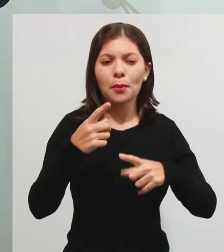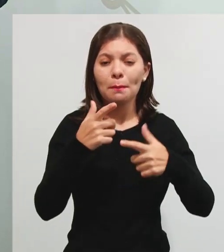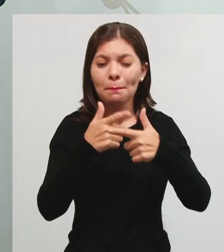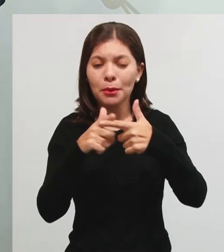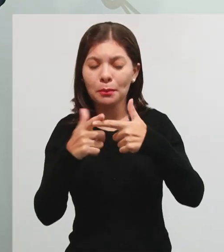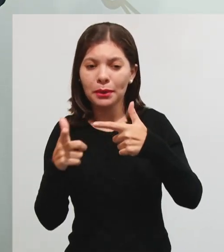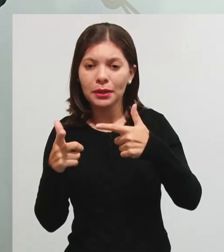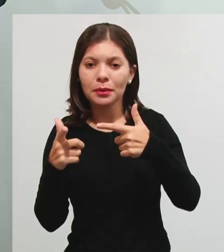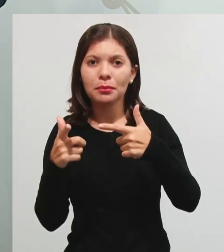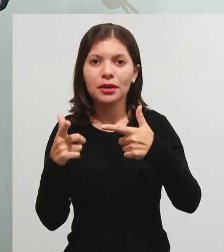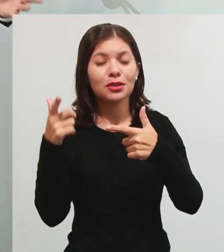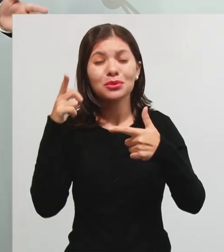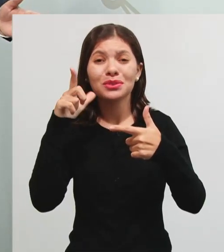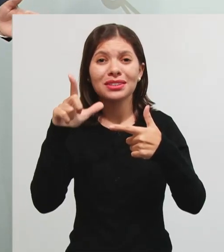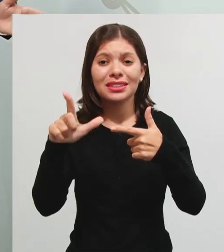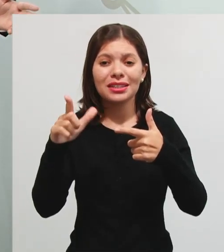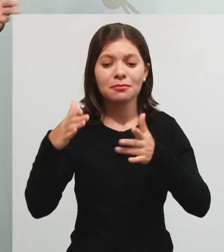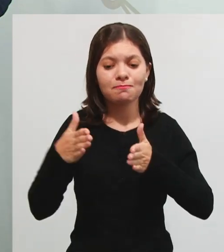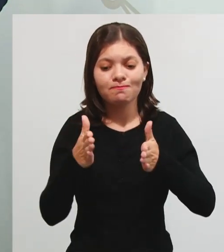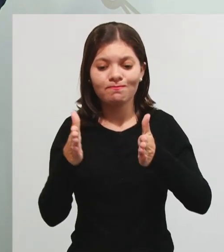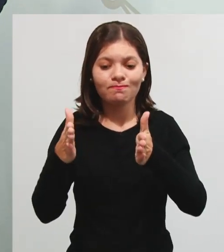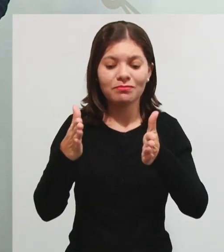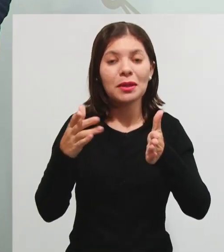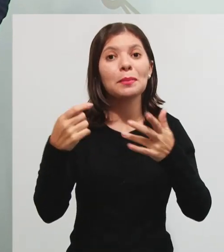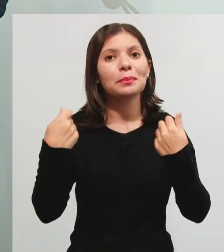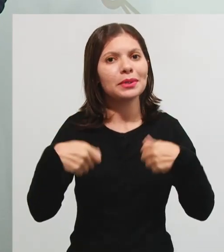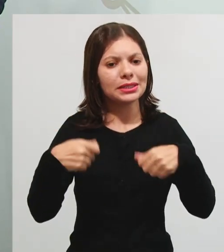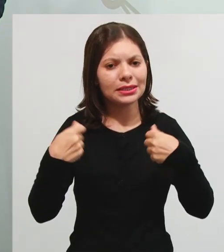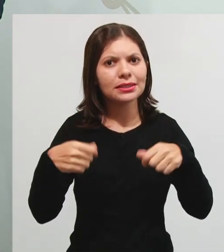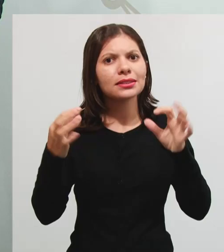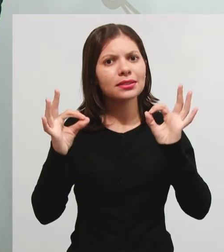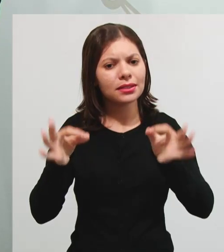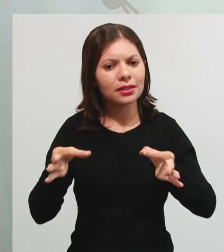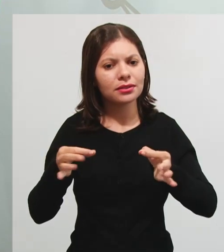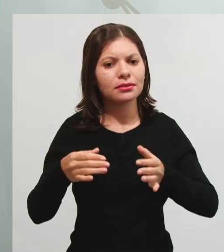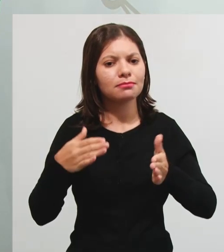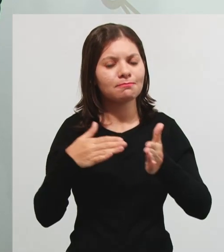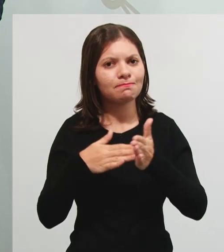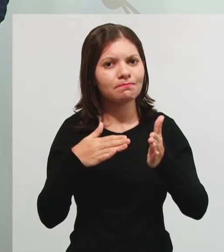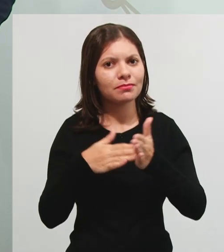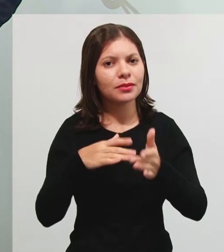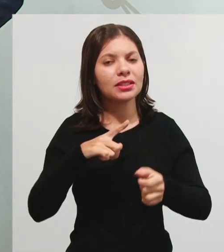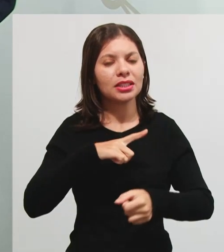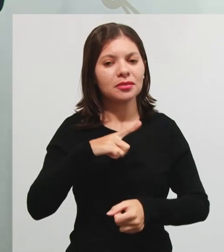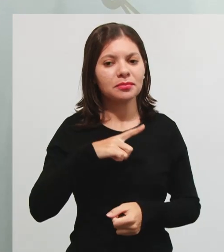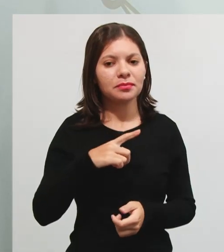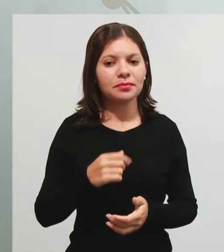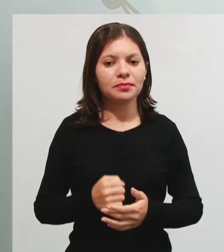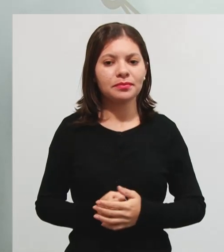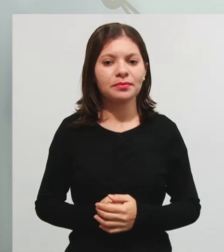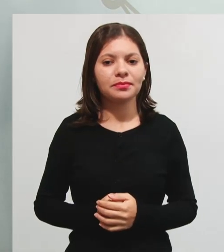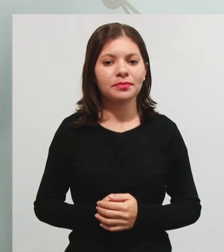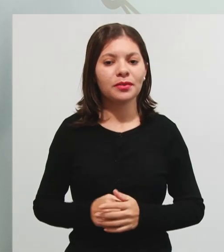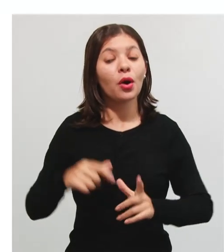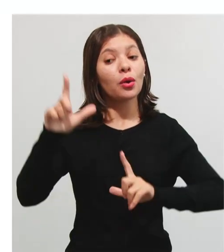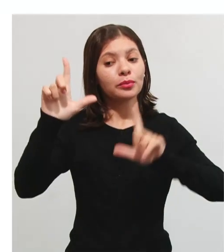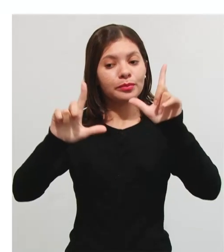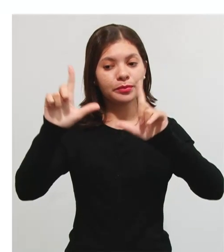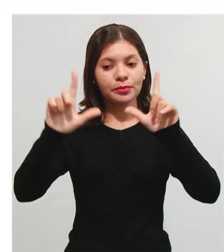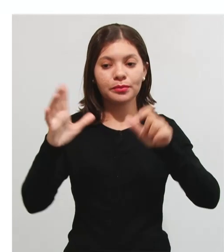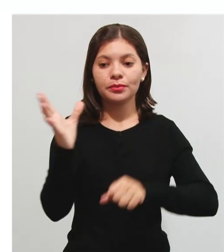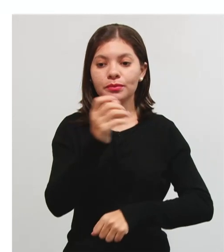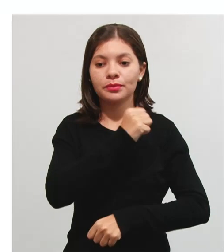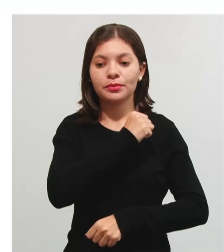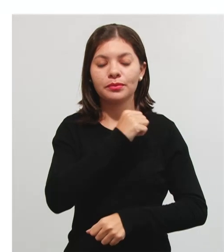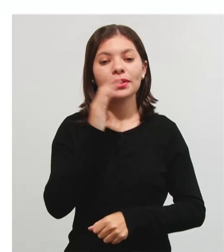né? Porque ele tem um trilho a ser seguido e esse trilho geralmente há algumas limitações. Vamos voltar aqui para o quadro para a gente